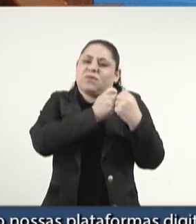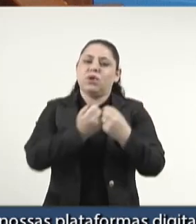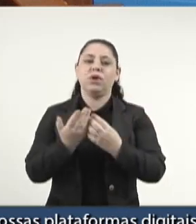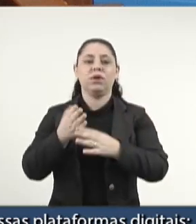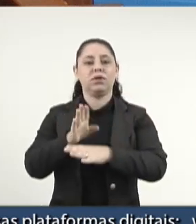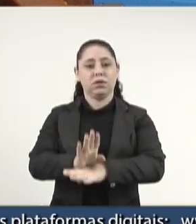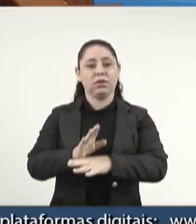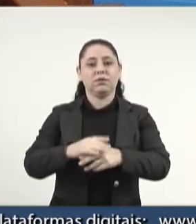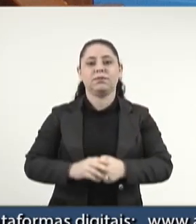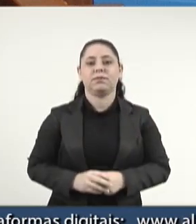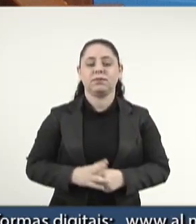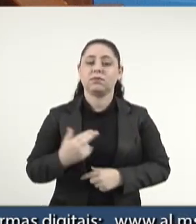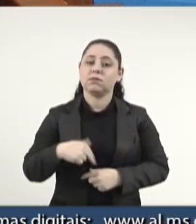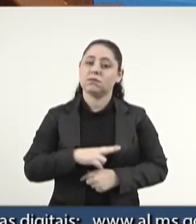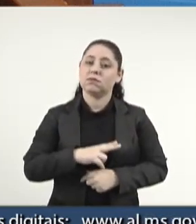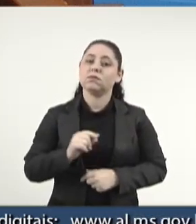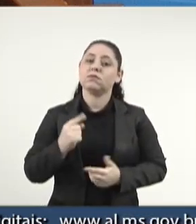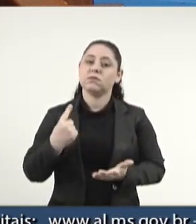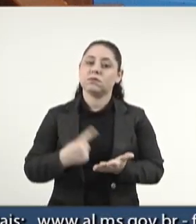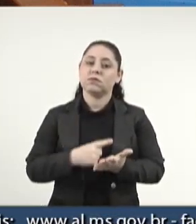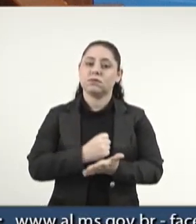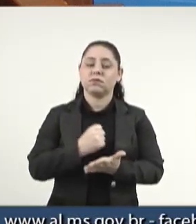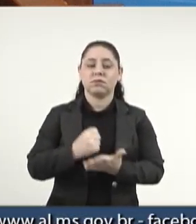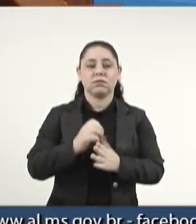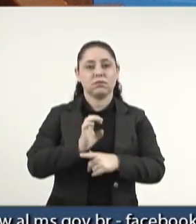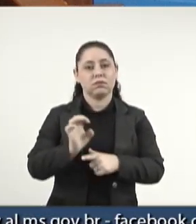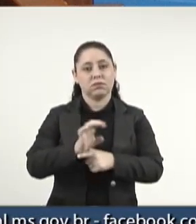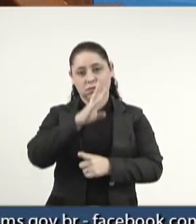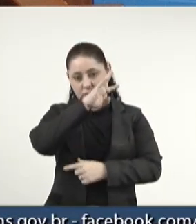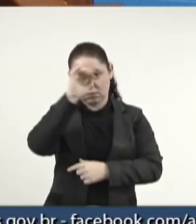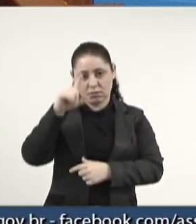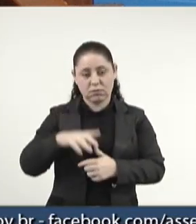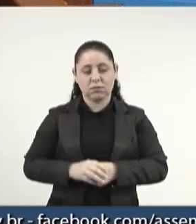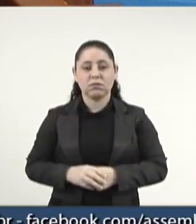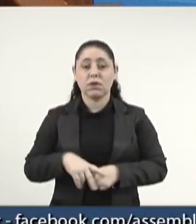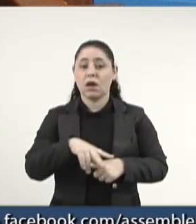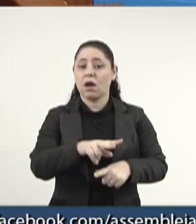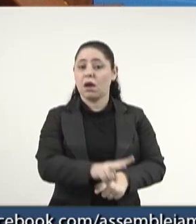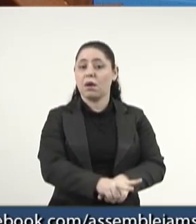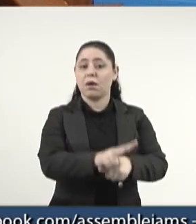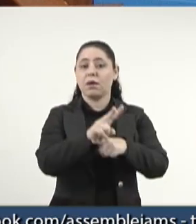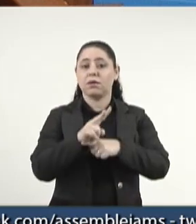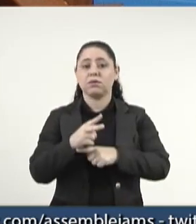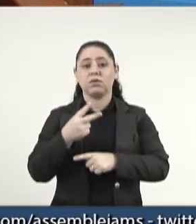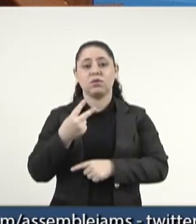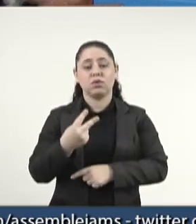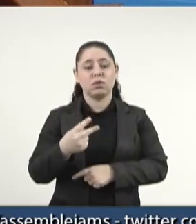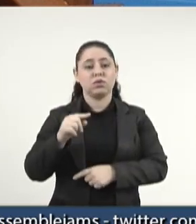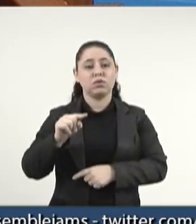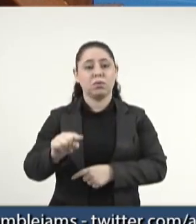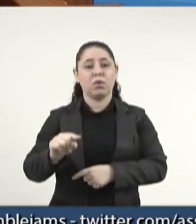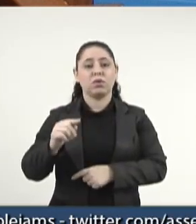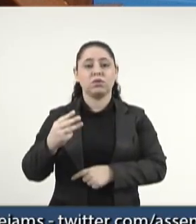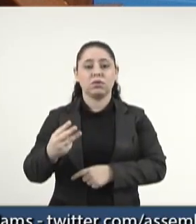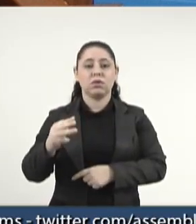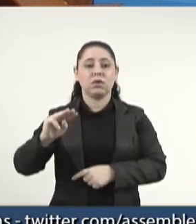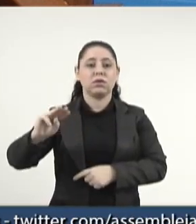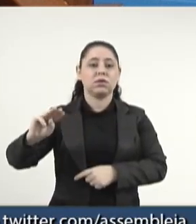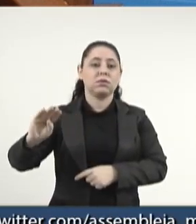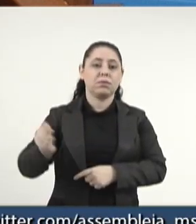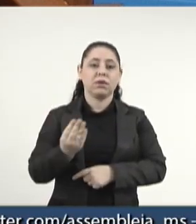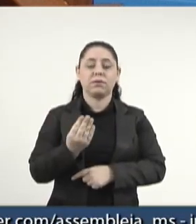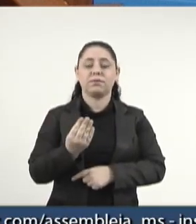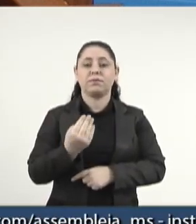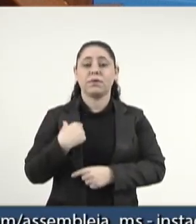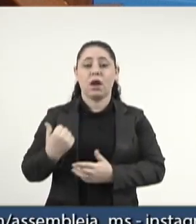Zé Teixeira, nós estamos contratando no estado de Mato Grosso do Sul um empréstimo da ordem de 2,3 bi. E nós